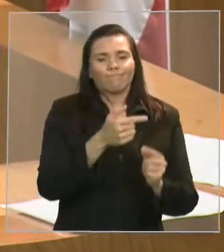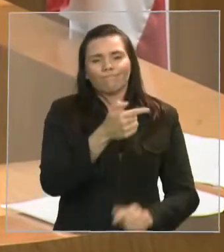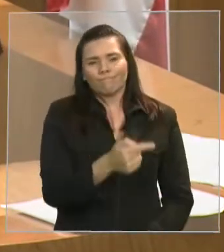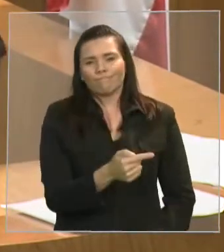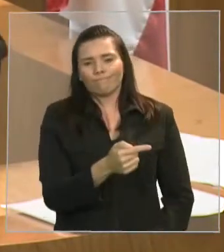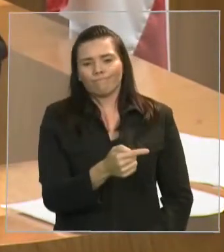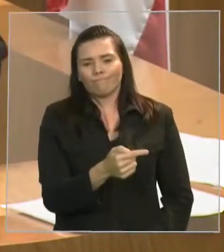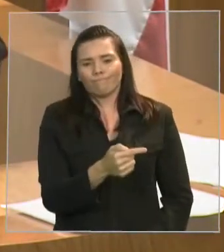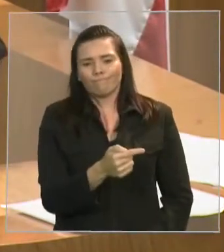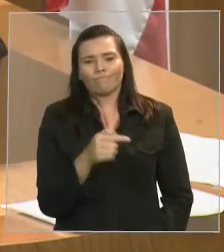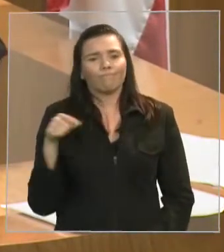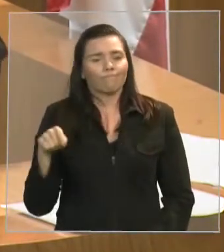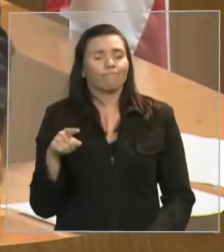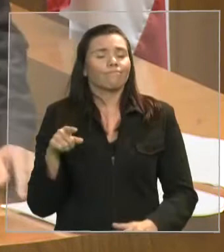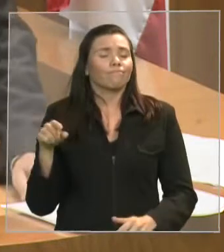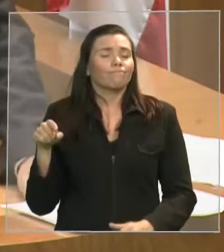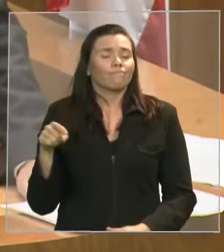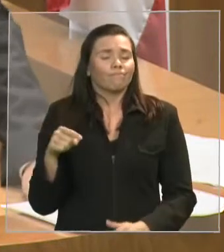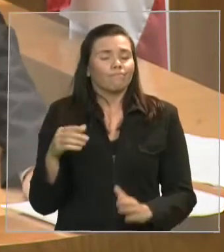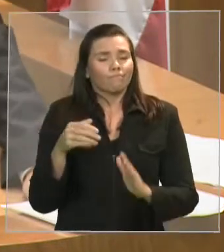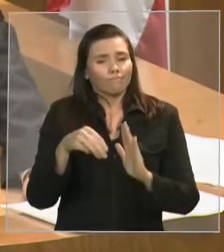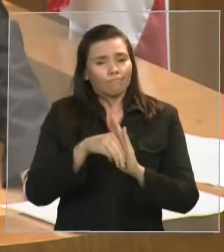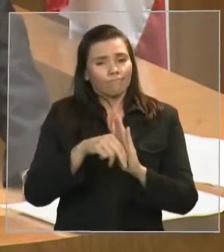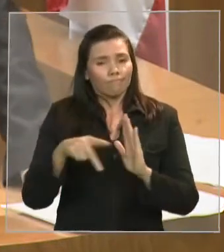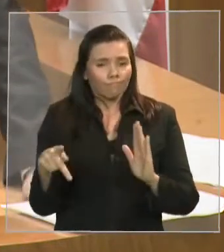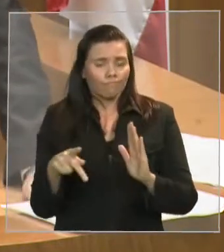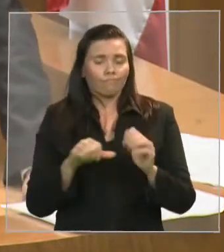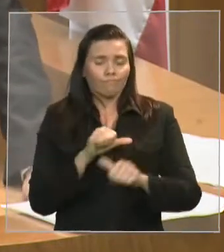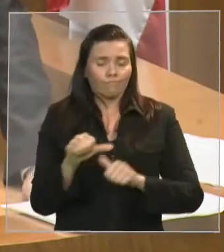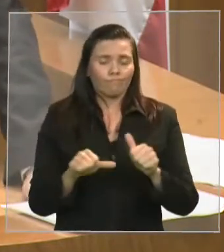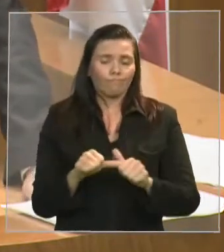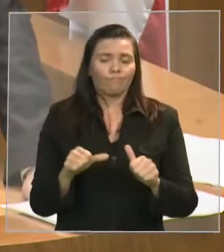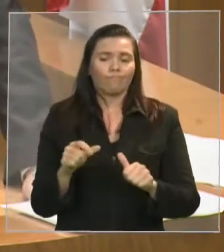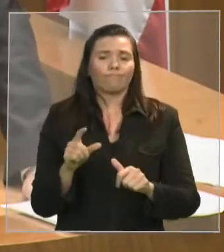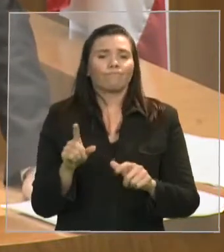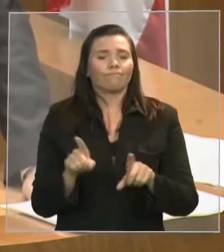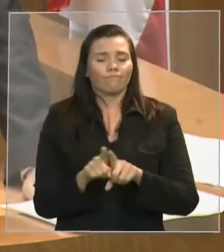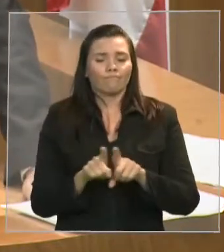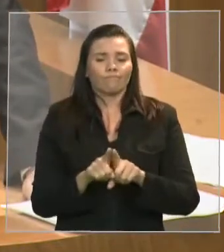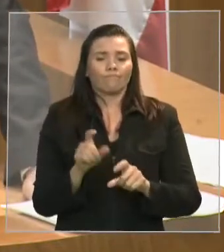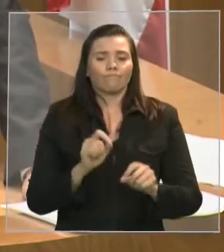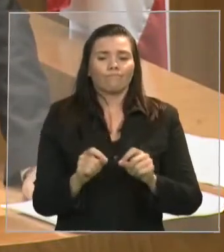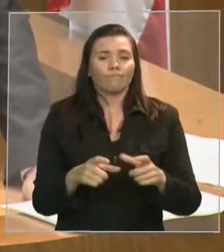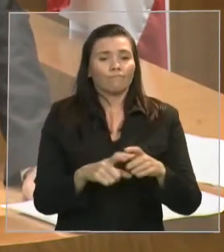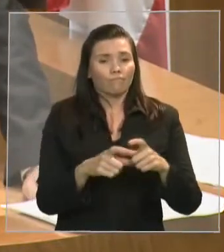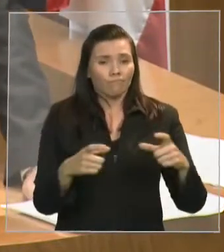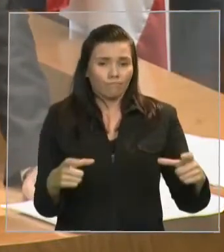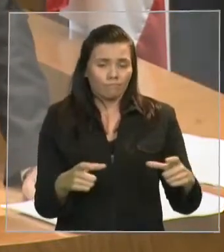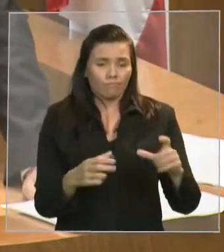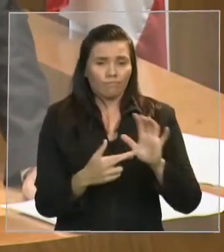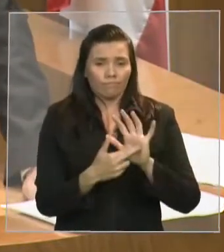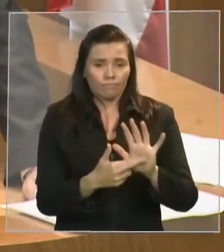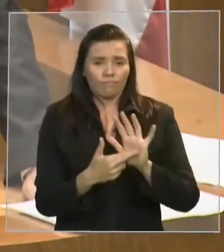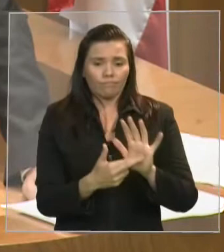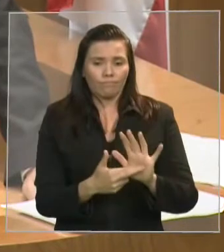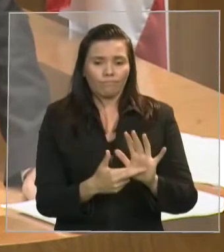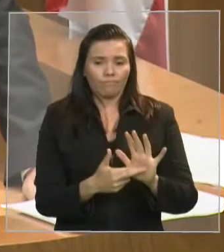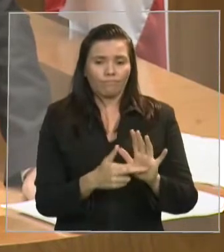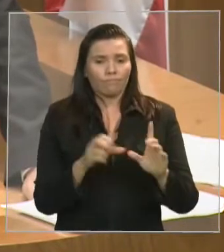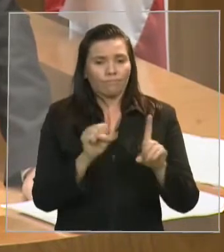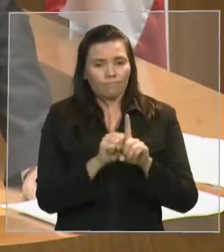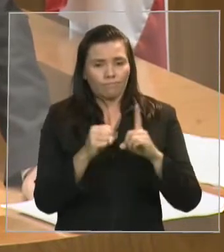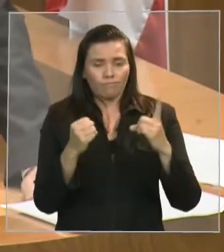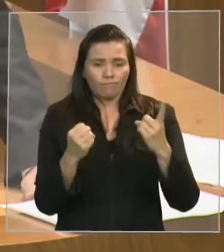lei que criou o Conselho Estadual de Esporte a seguinte expressão: com a maioria de representantes da